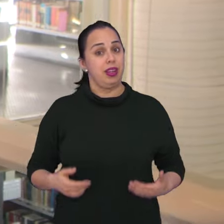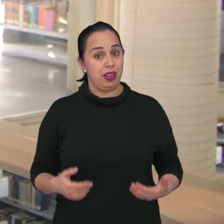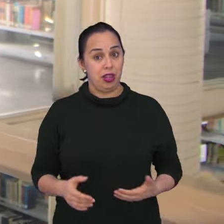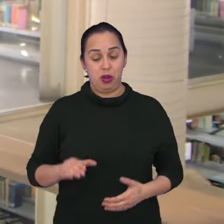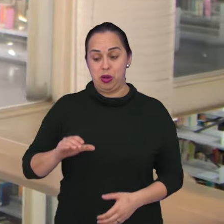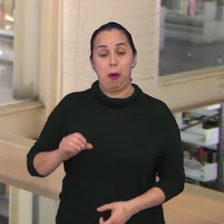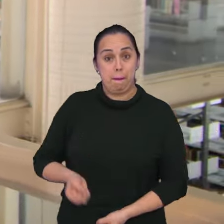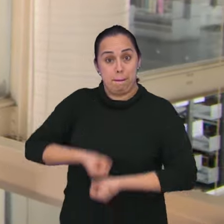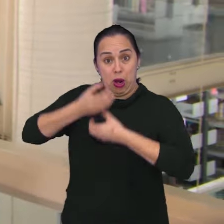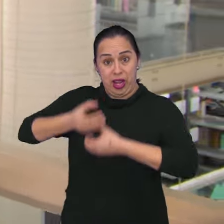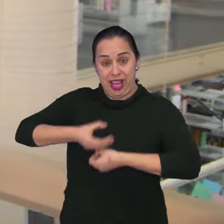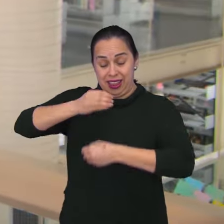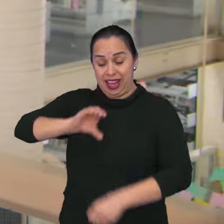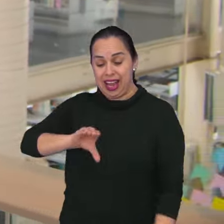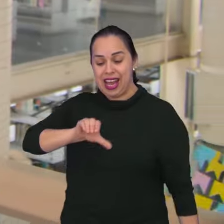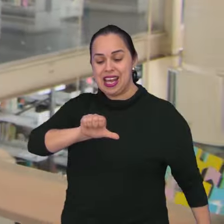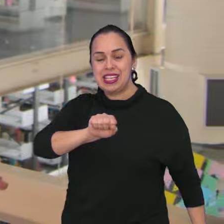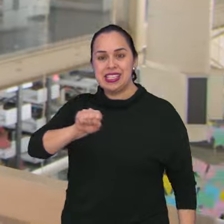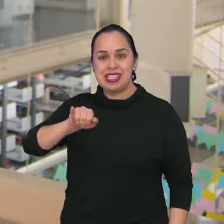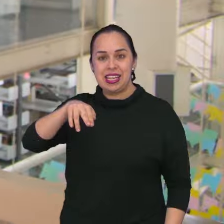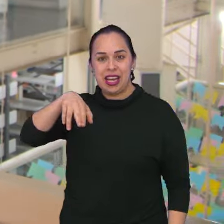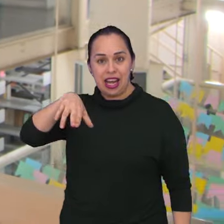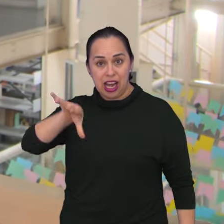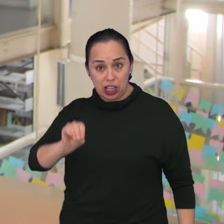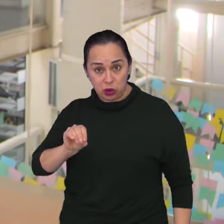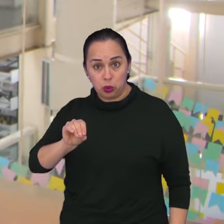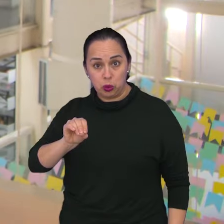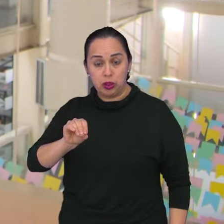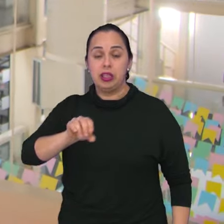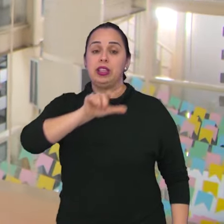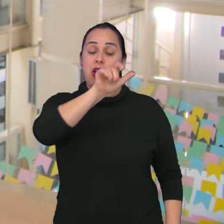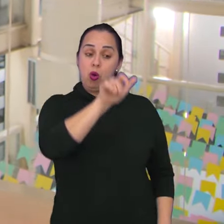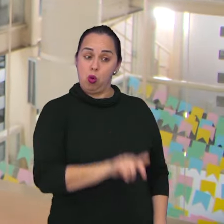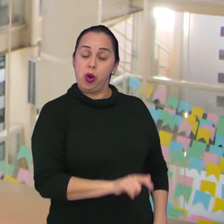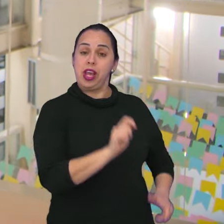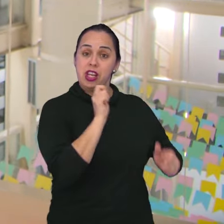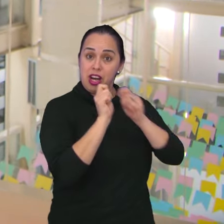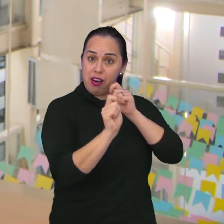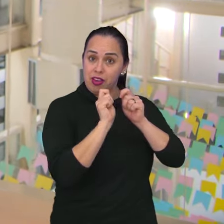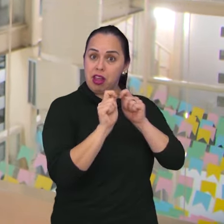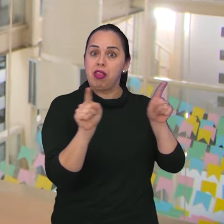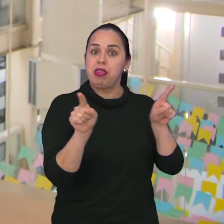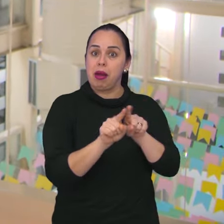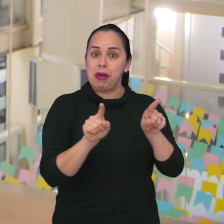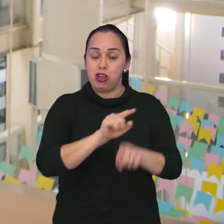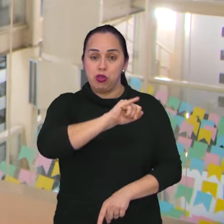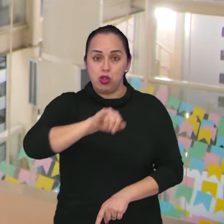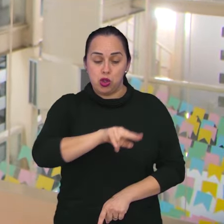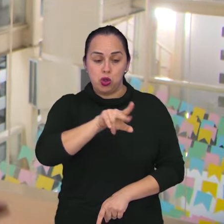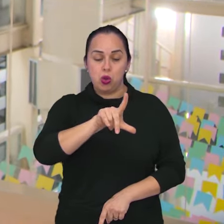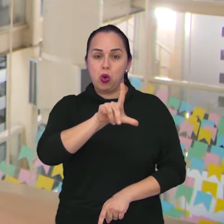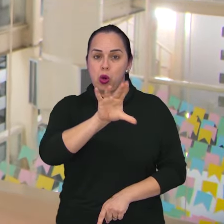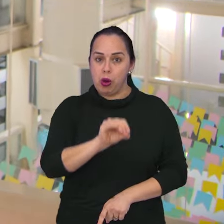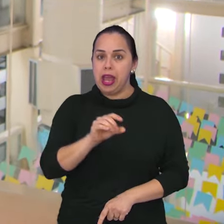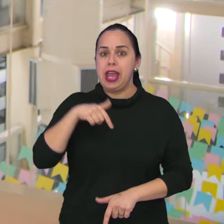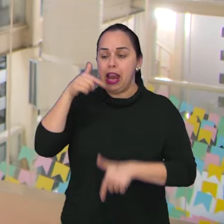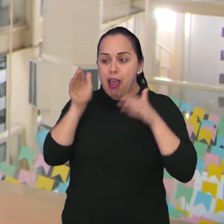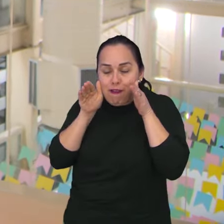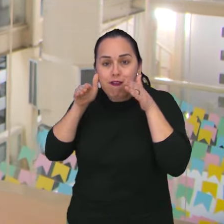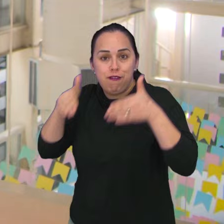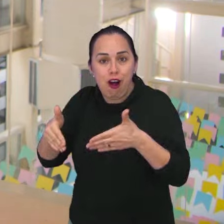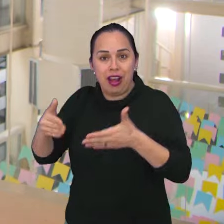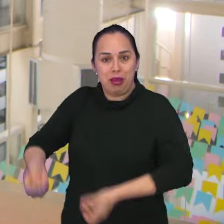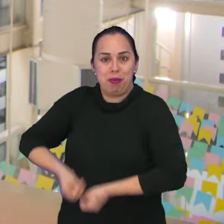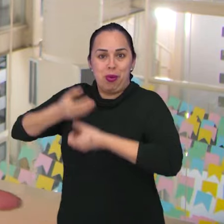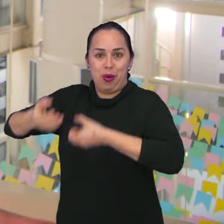falar em Cassiano Ricardo, outro filho de São José que passou por aqui foi o jornalista Júlio Ottoboni, especialista